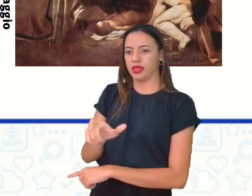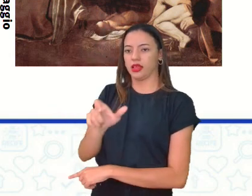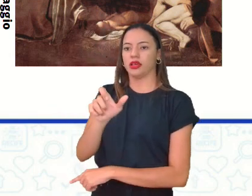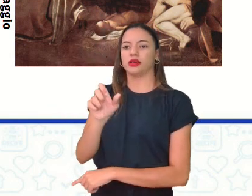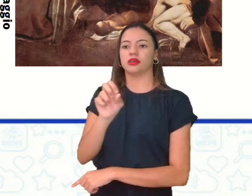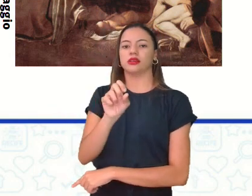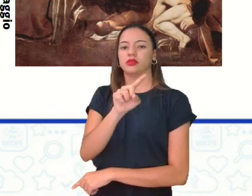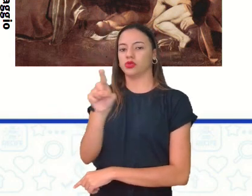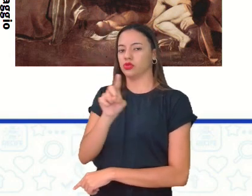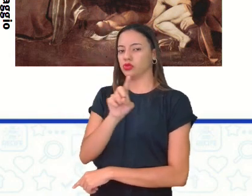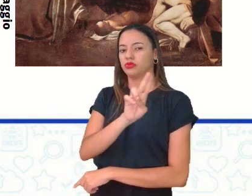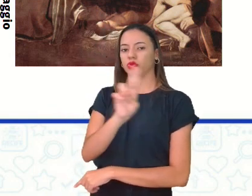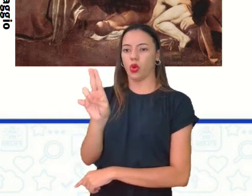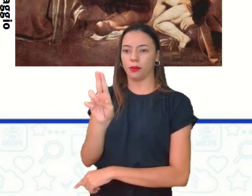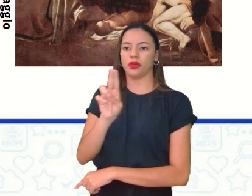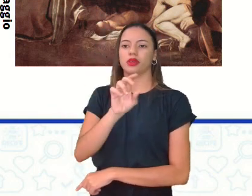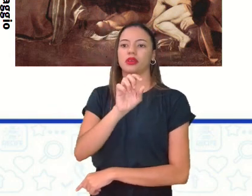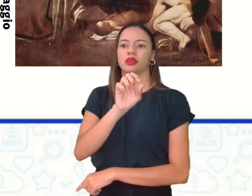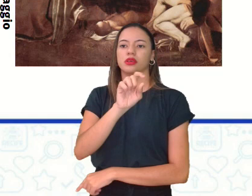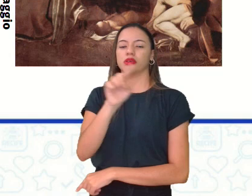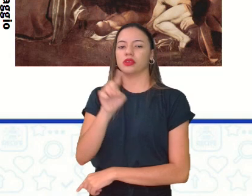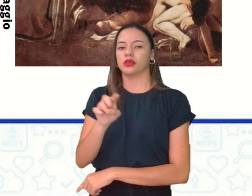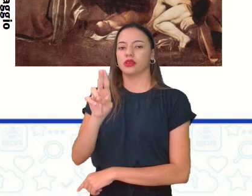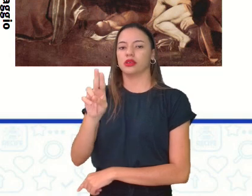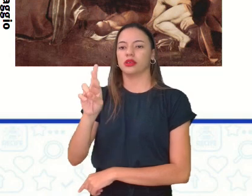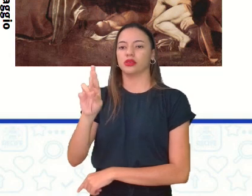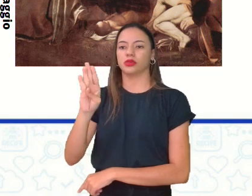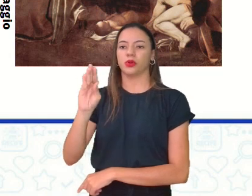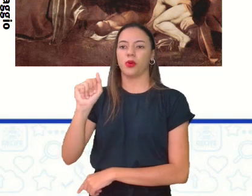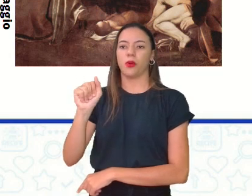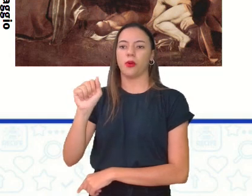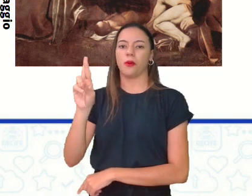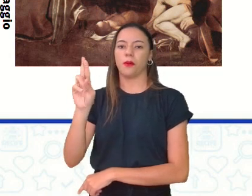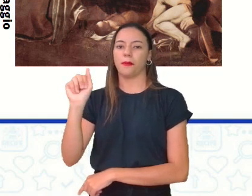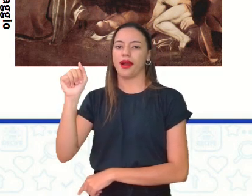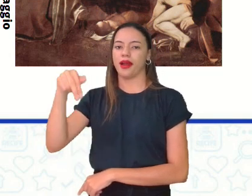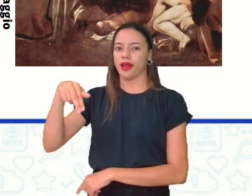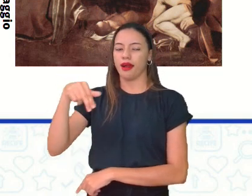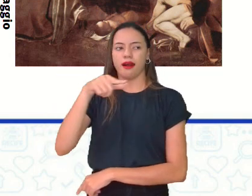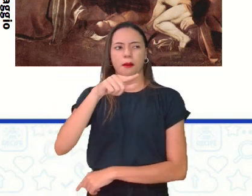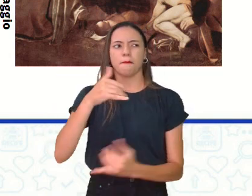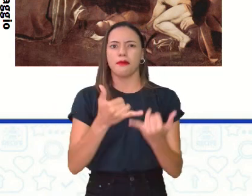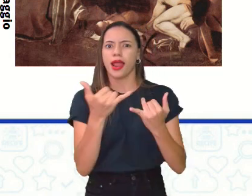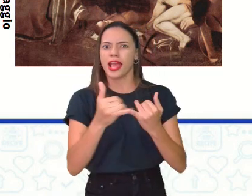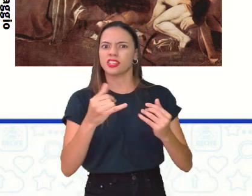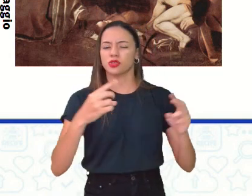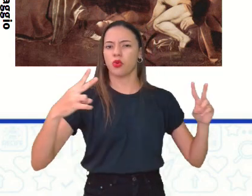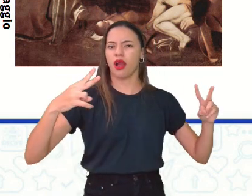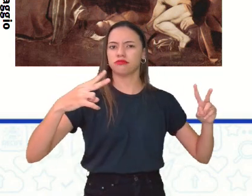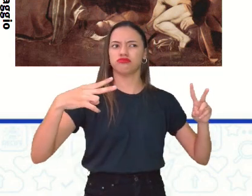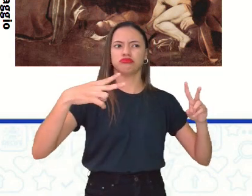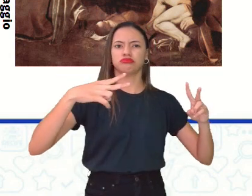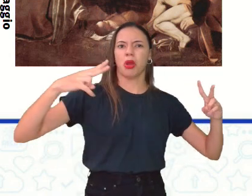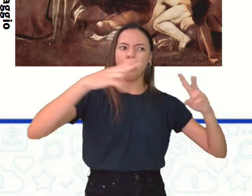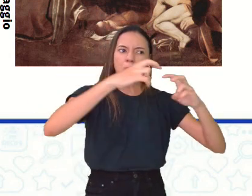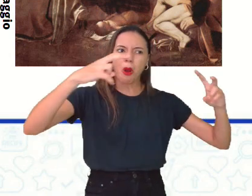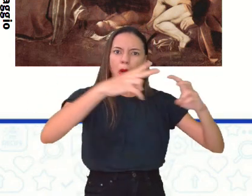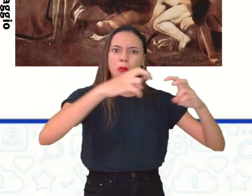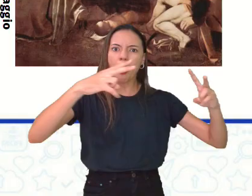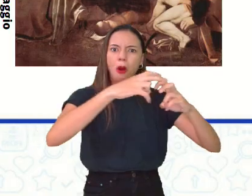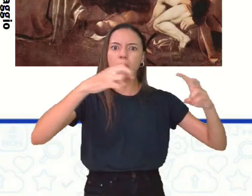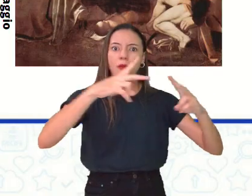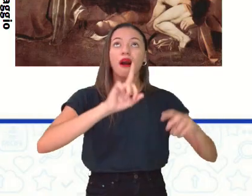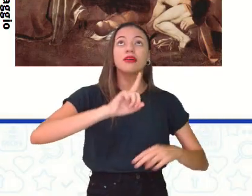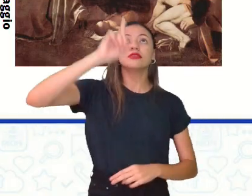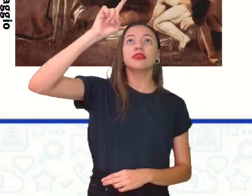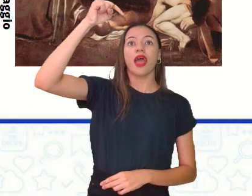2 níveis também, como se houvesse aí uma luta espiritual entre o céu e a terra. Então, são elementos dramáticos típicos do